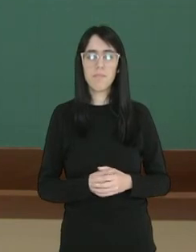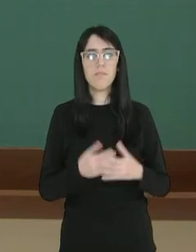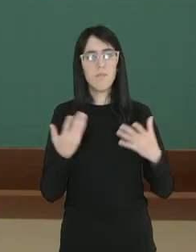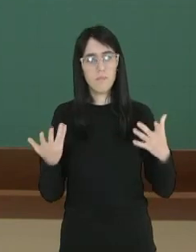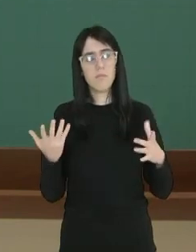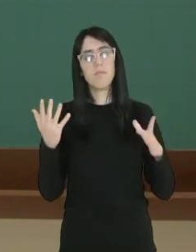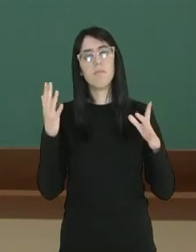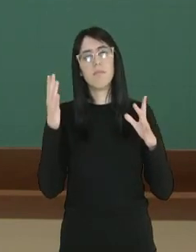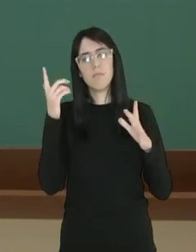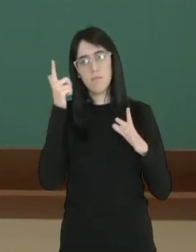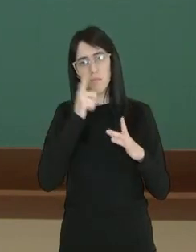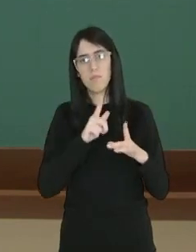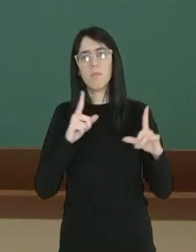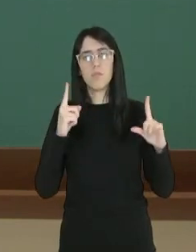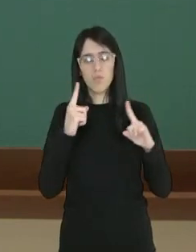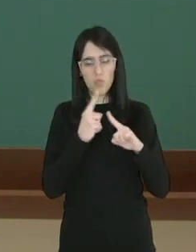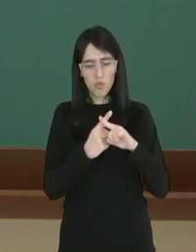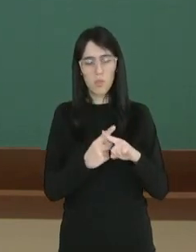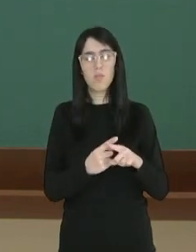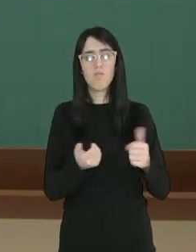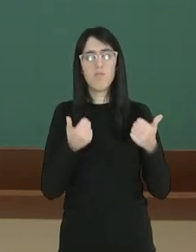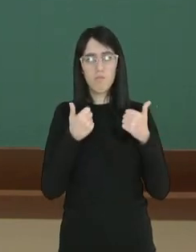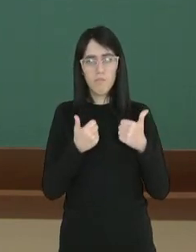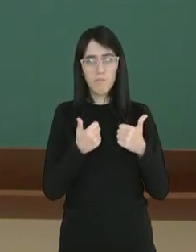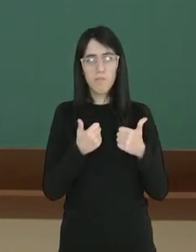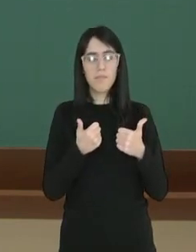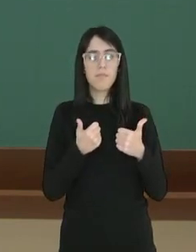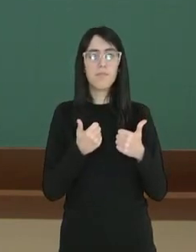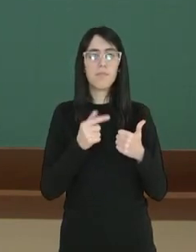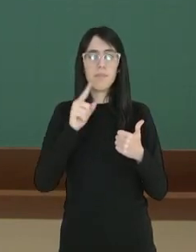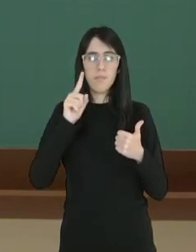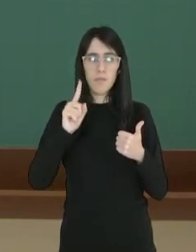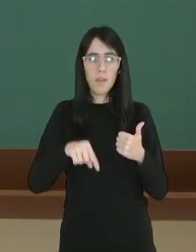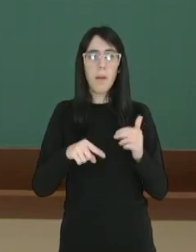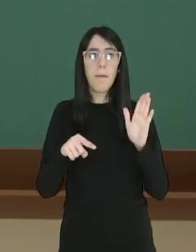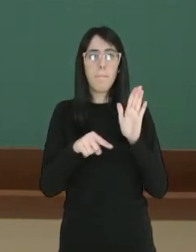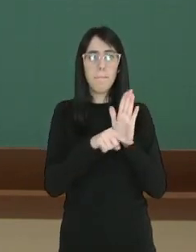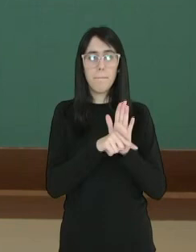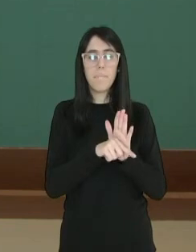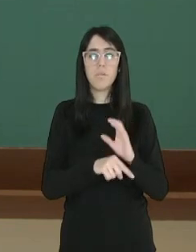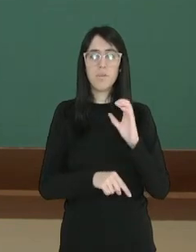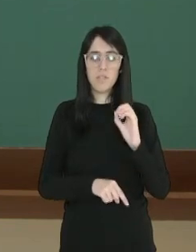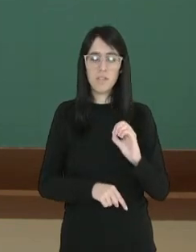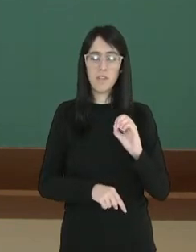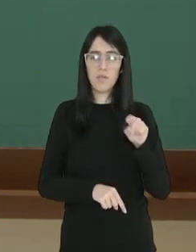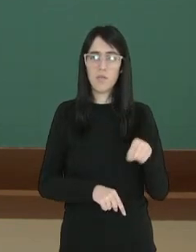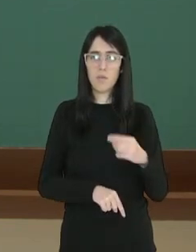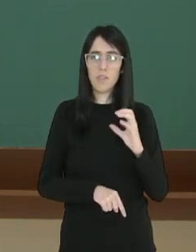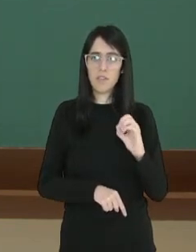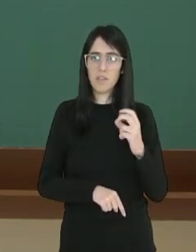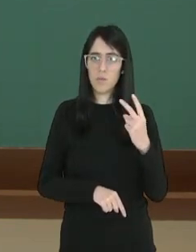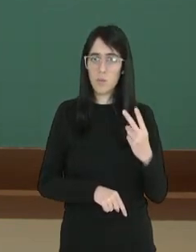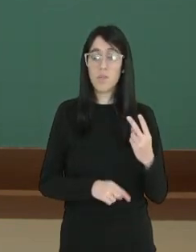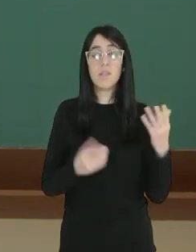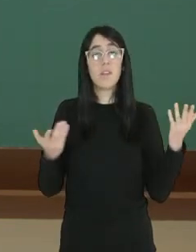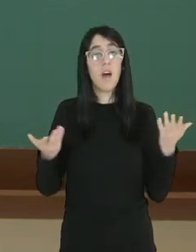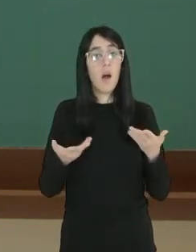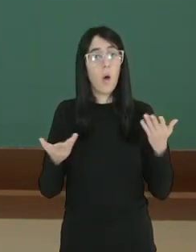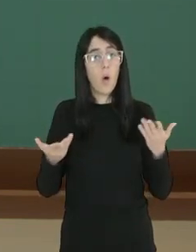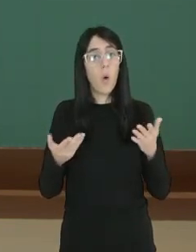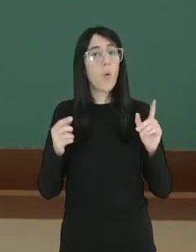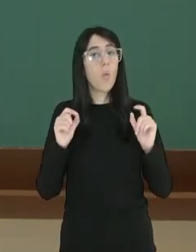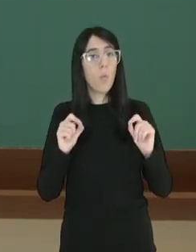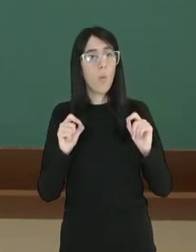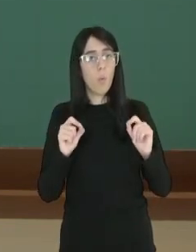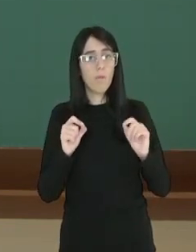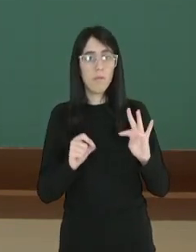essa multiplicação, que fica o próprio menos 0,02, e vamos agora isolar o